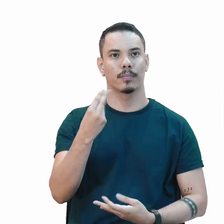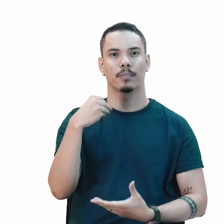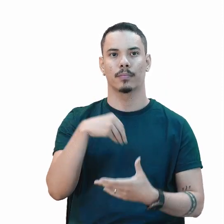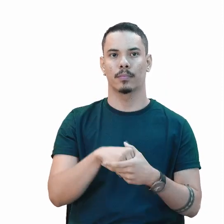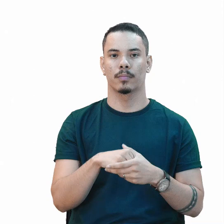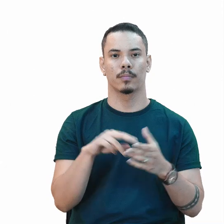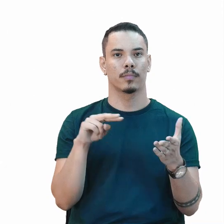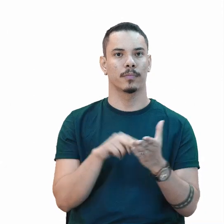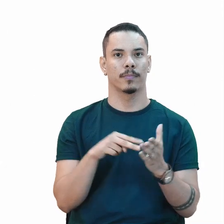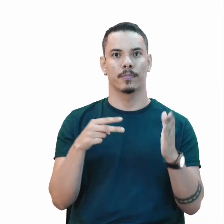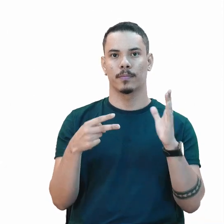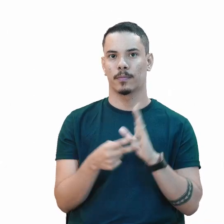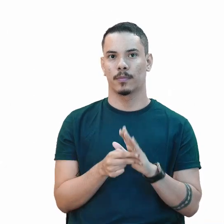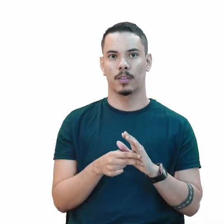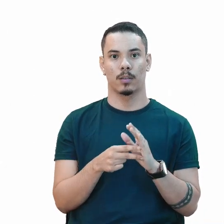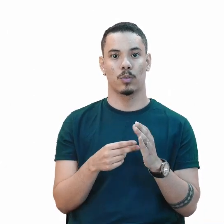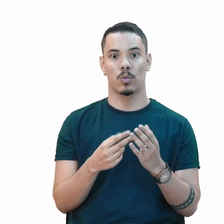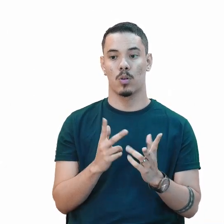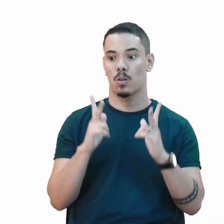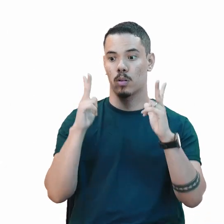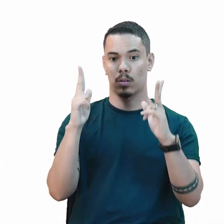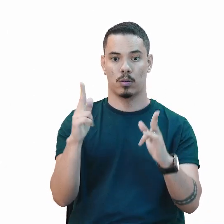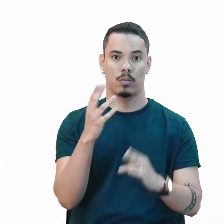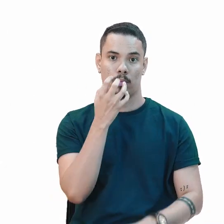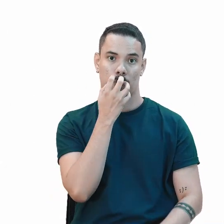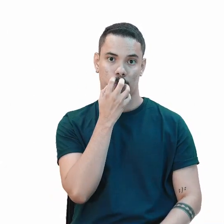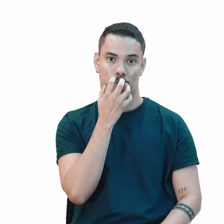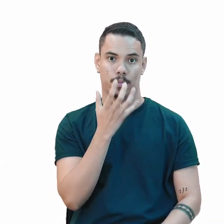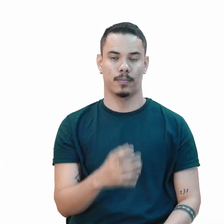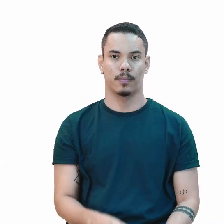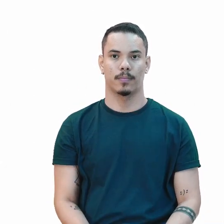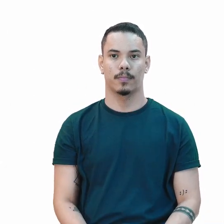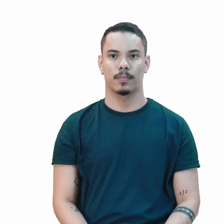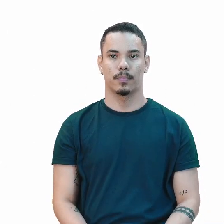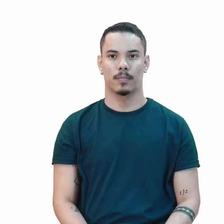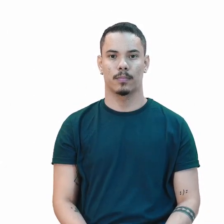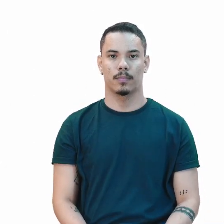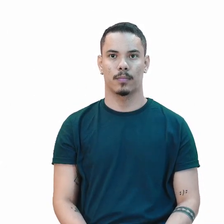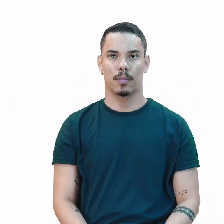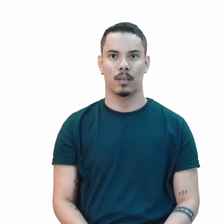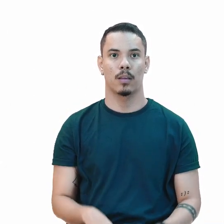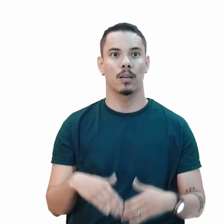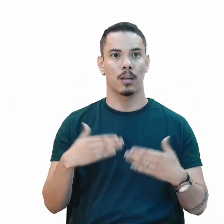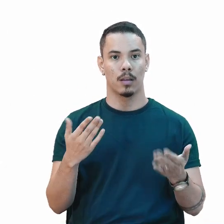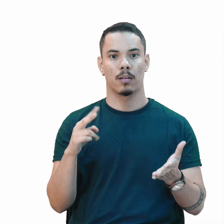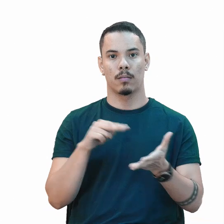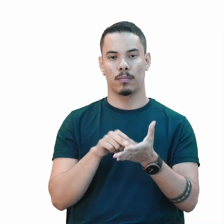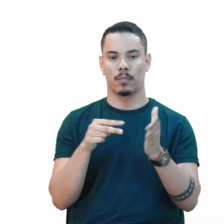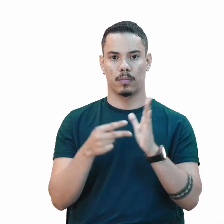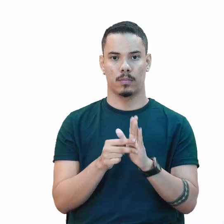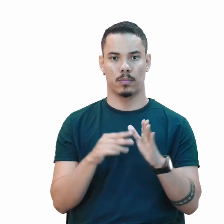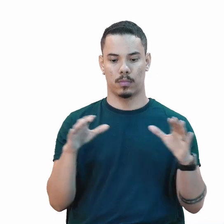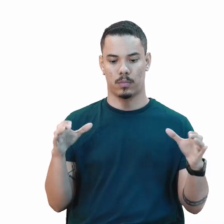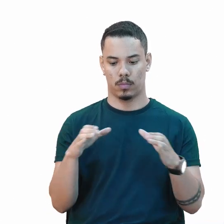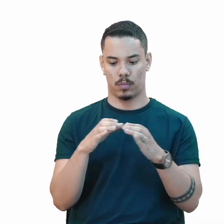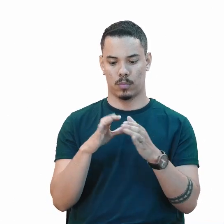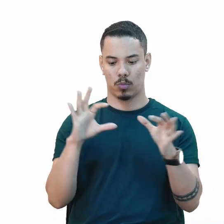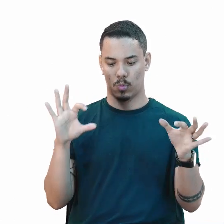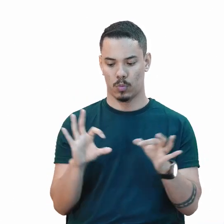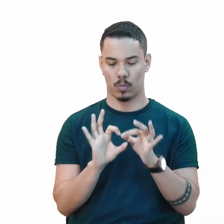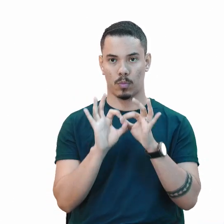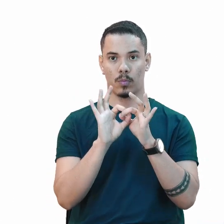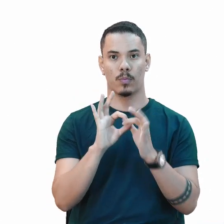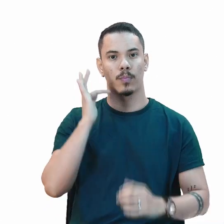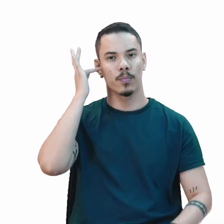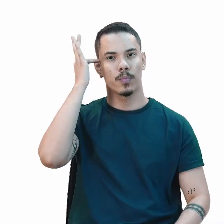kínikos, significa como um cão. Cinismo, por sua vez, é a corrente dos filósofos